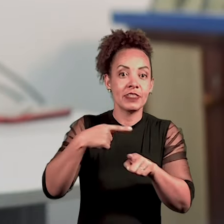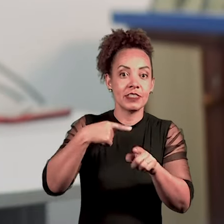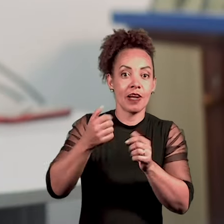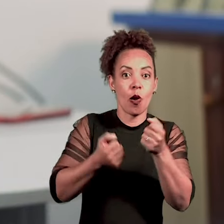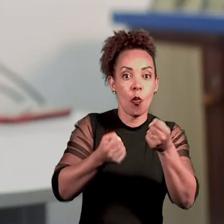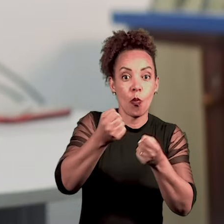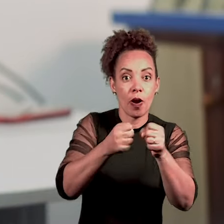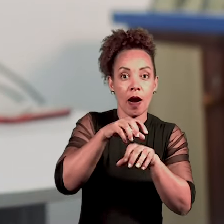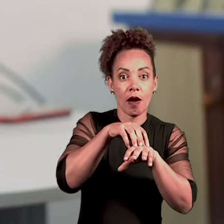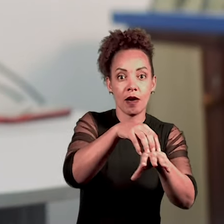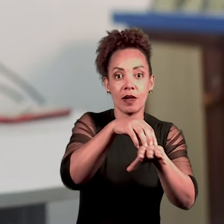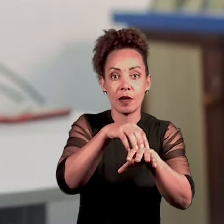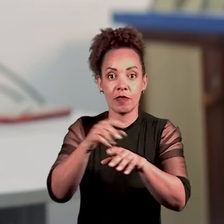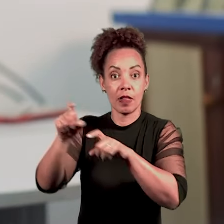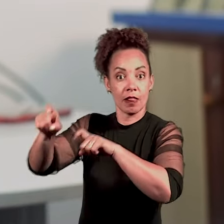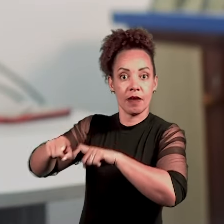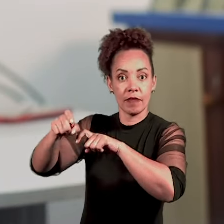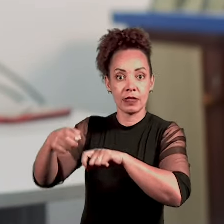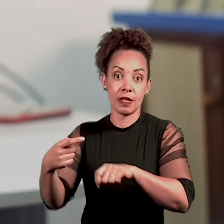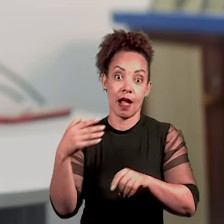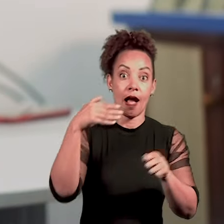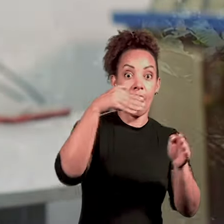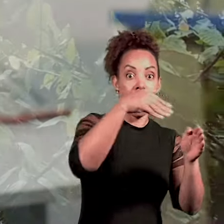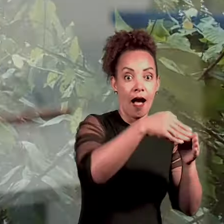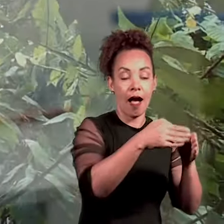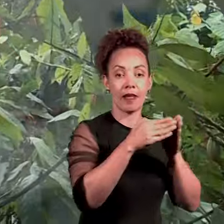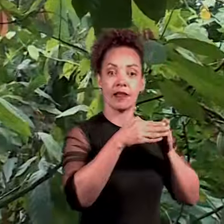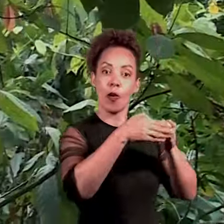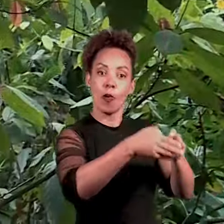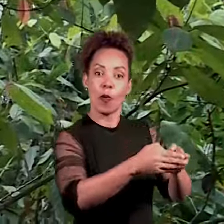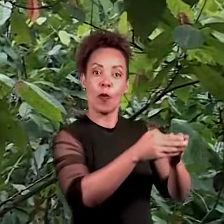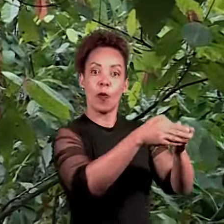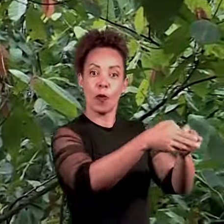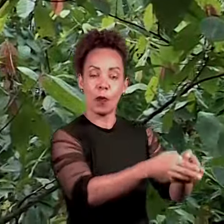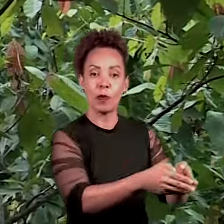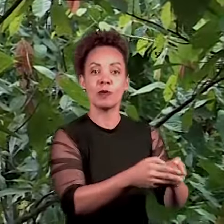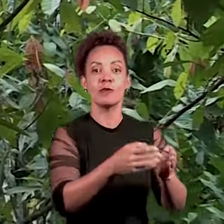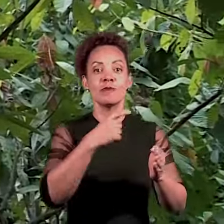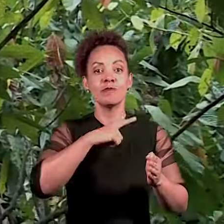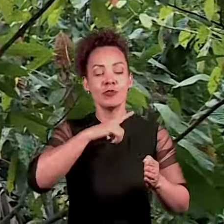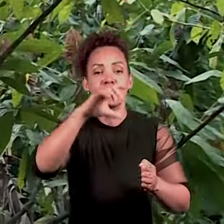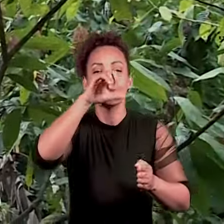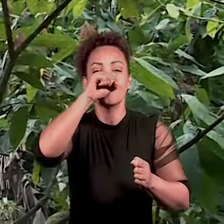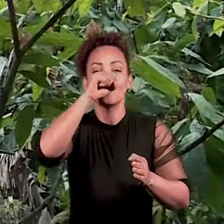Era um cheiro característico da nossa estrada, que hoje ninguém sente mais isso.